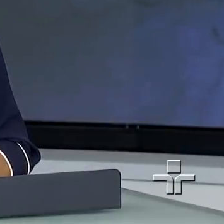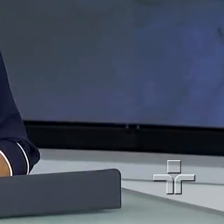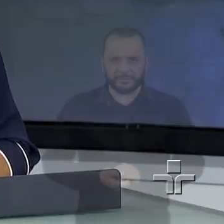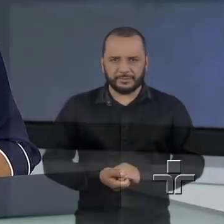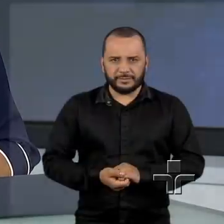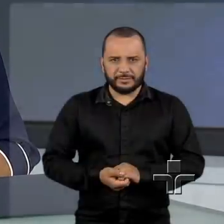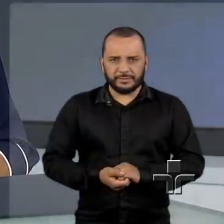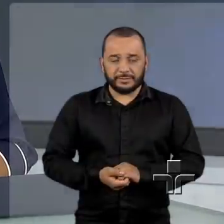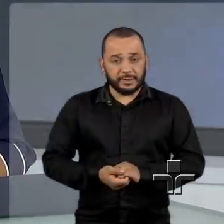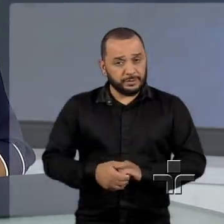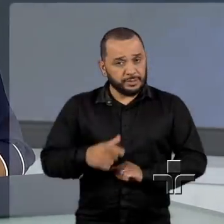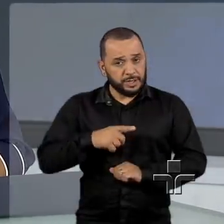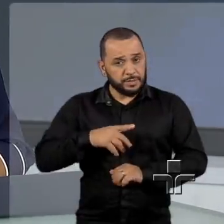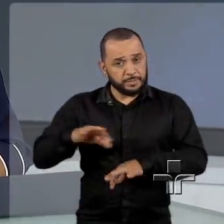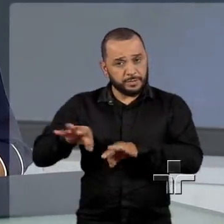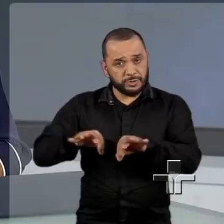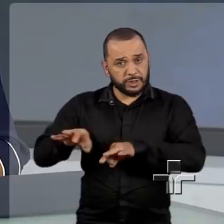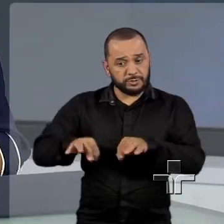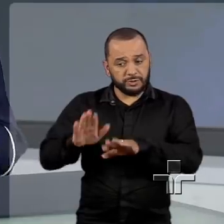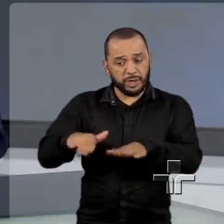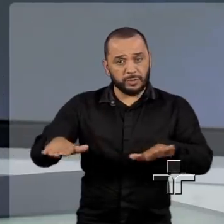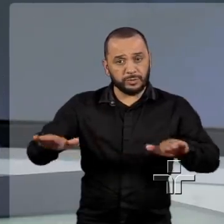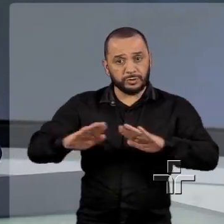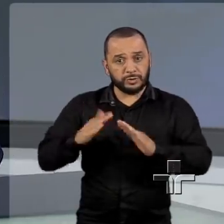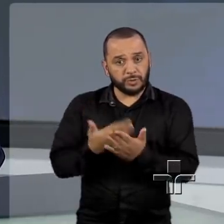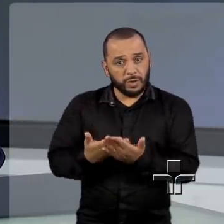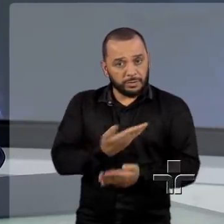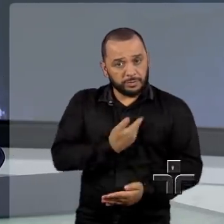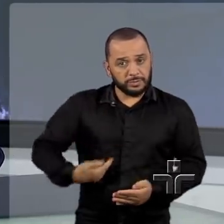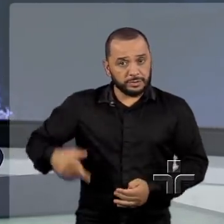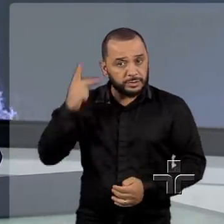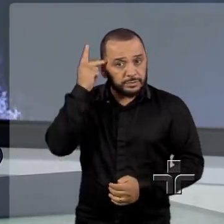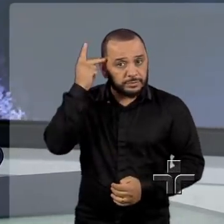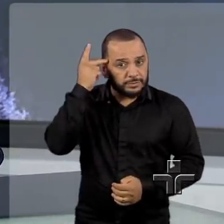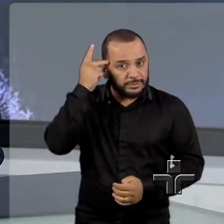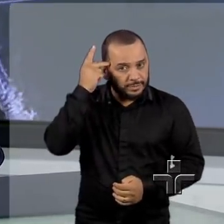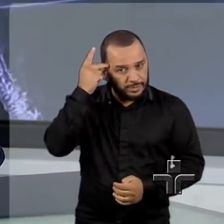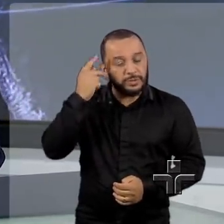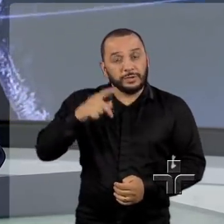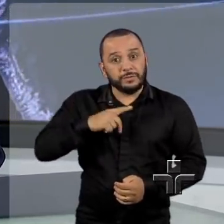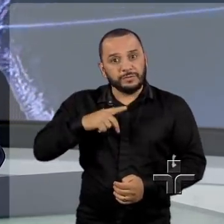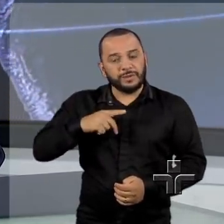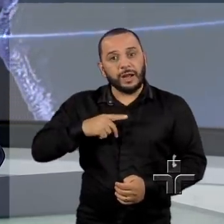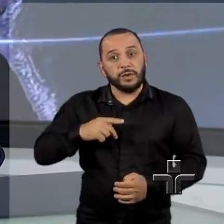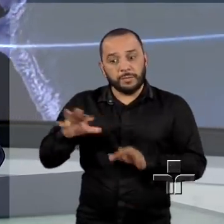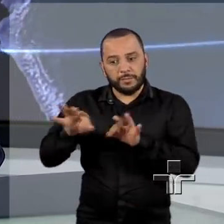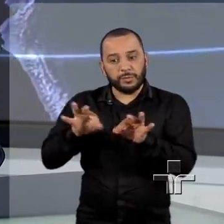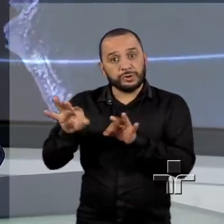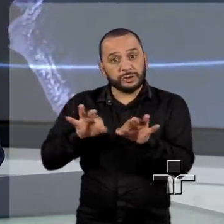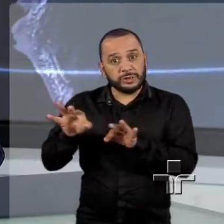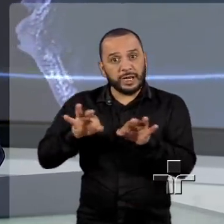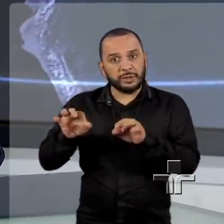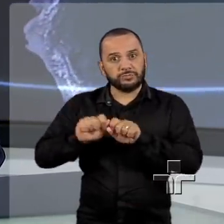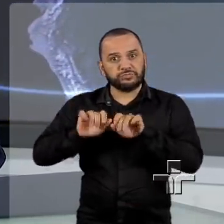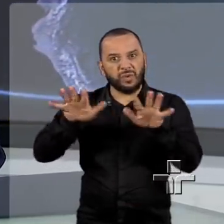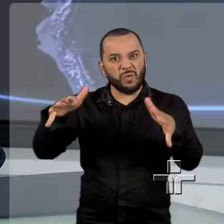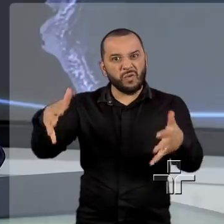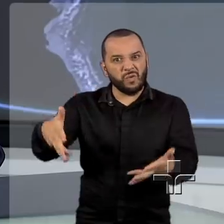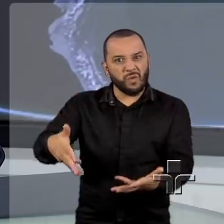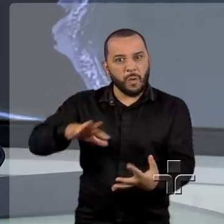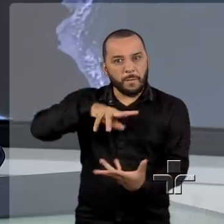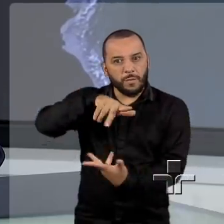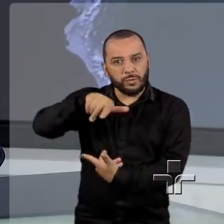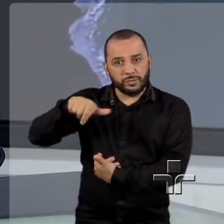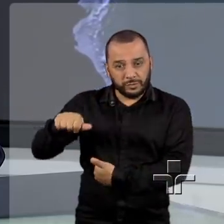Um projeto de alunos de escolas públicas de São Paulo vai rodar o mundo O que essa turma criou é